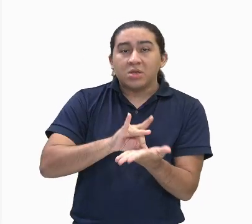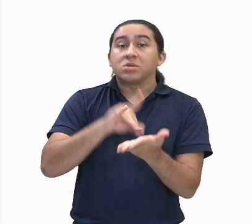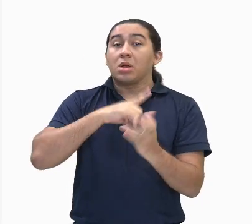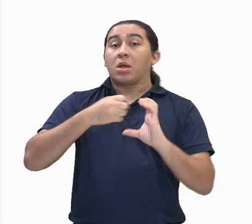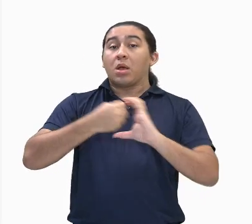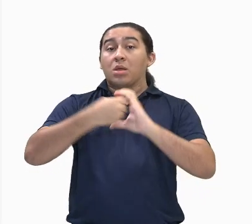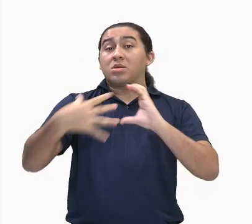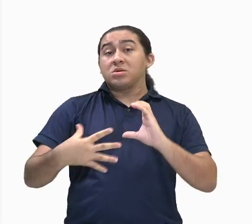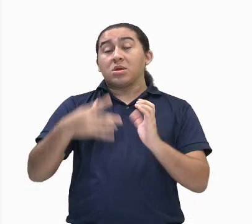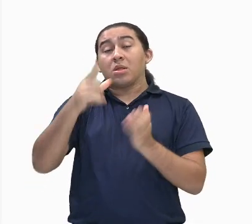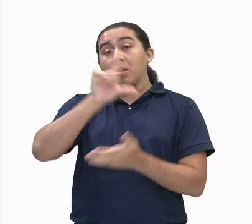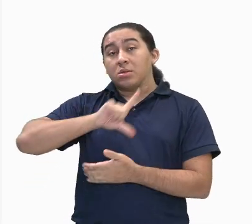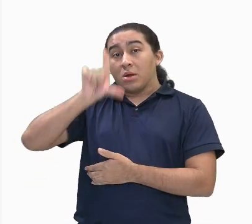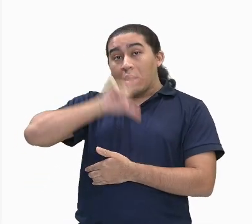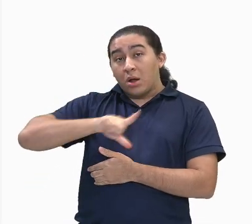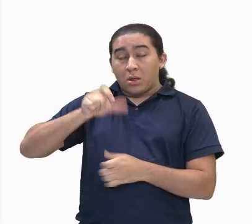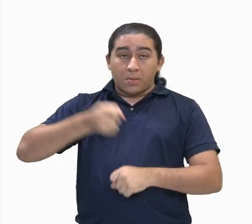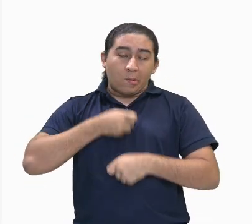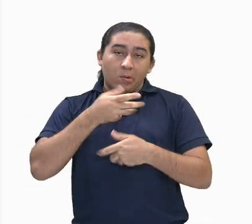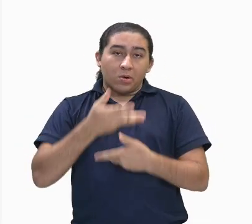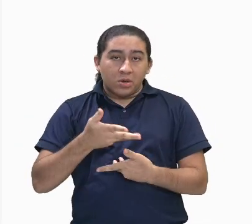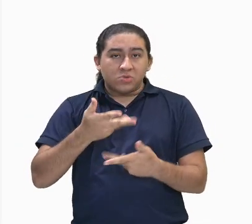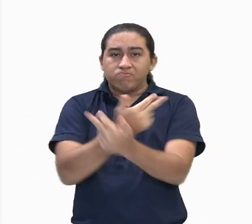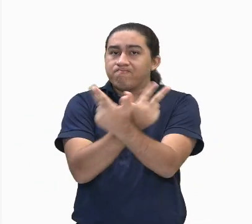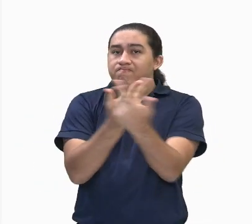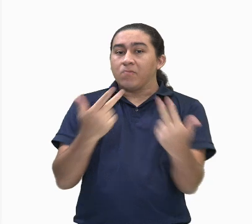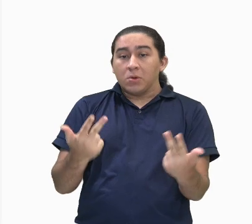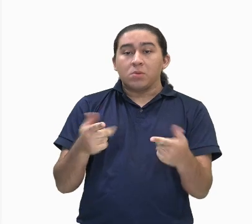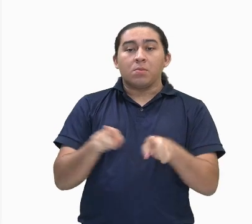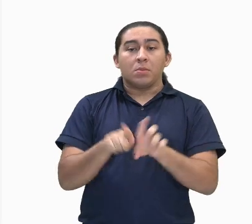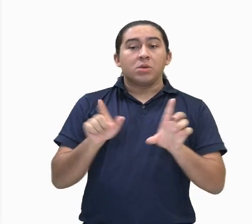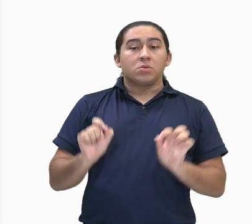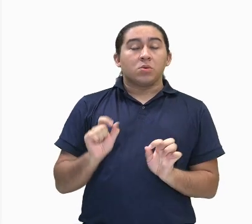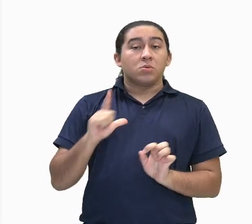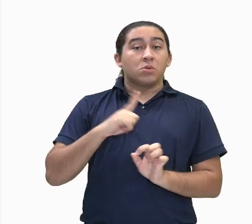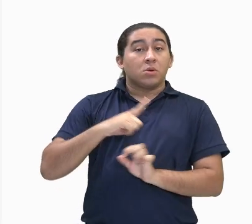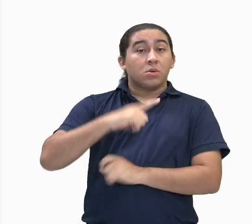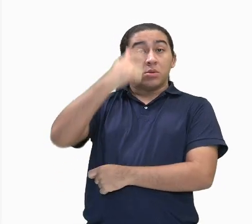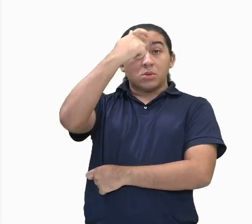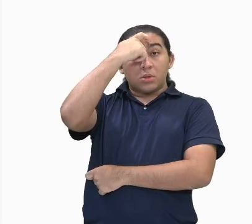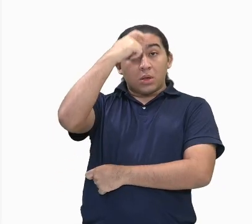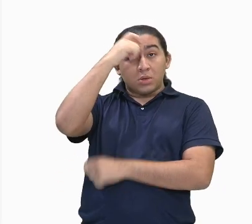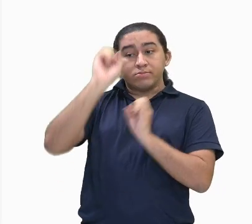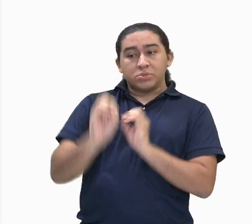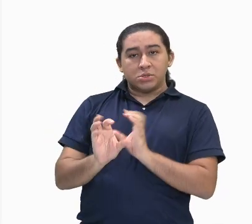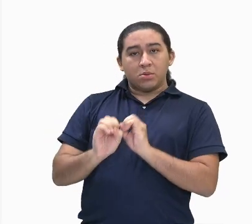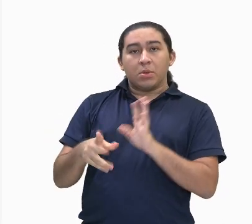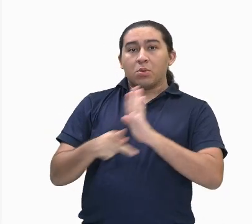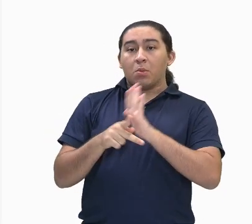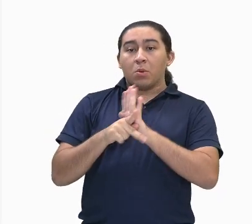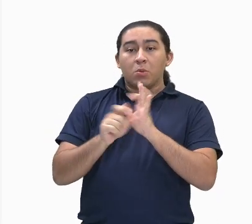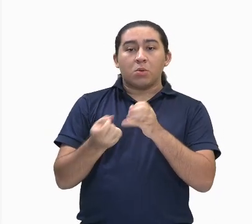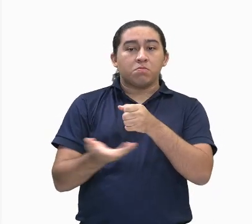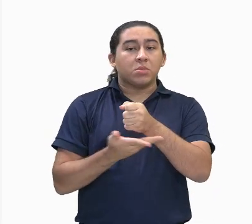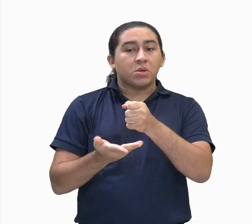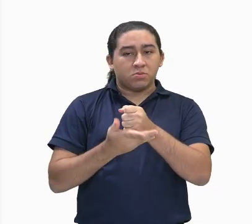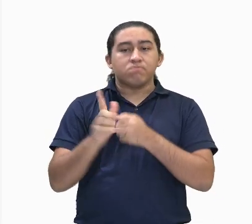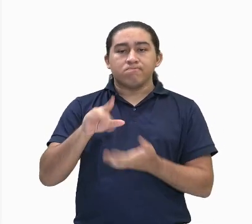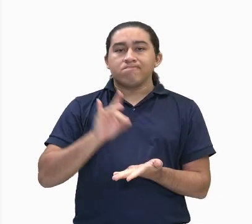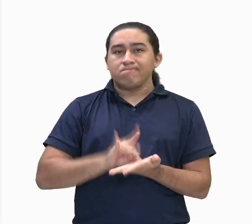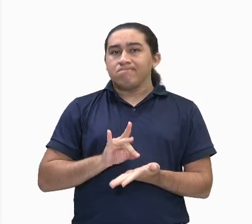ali literárias, poéticas, mas o ensinamento deles, a essência deles é bem